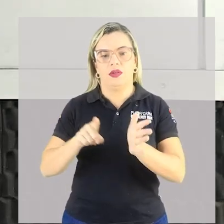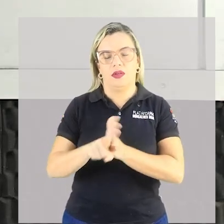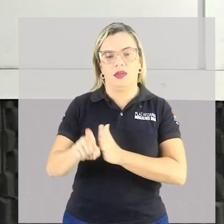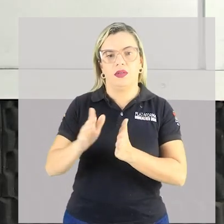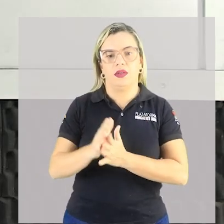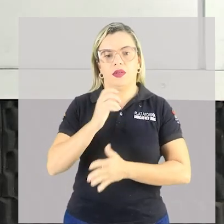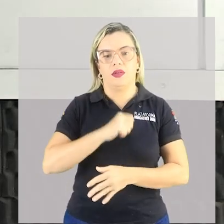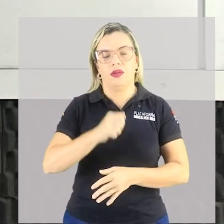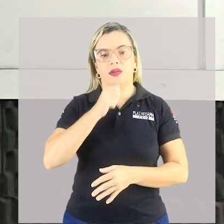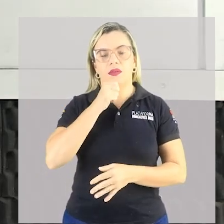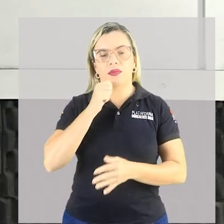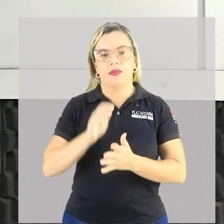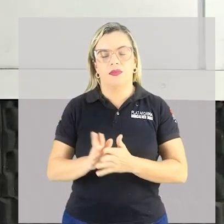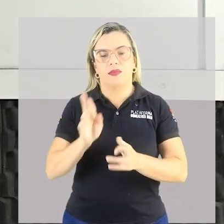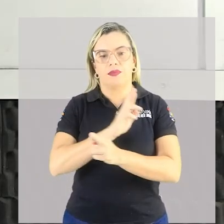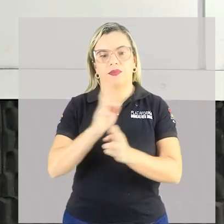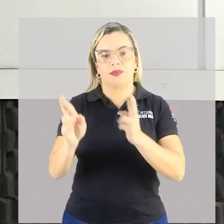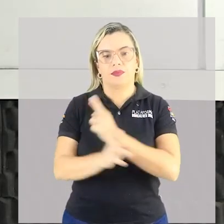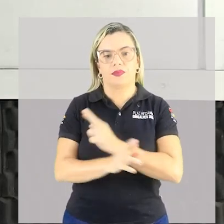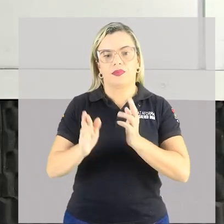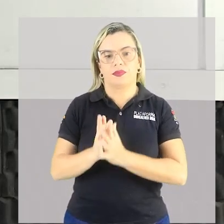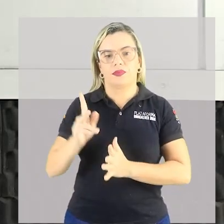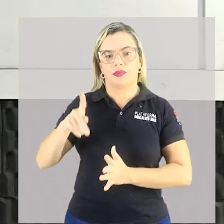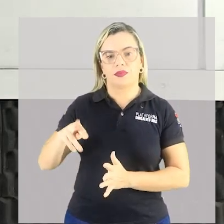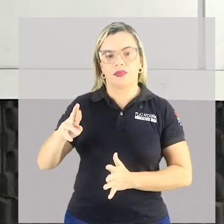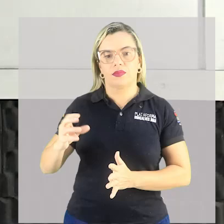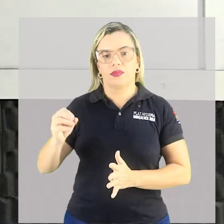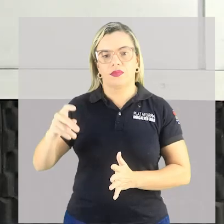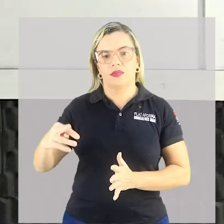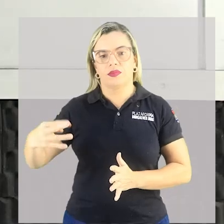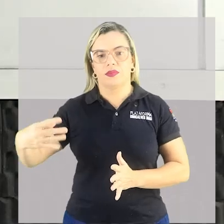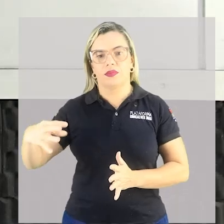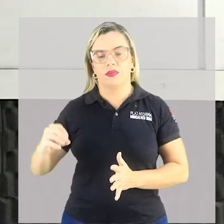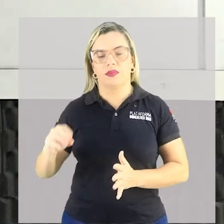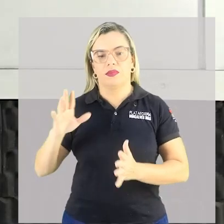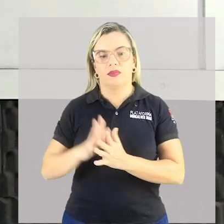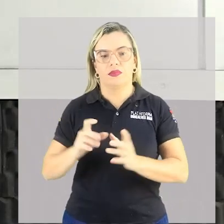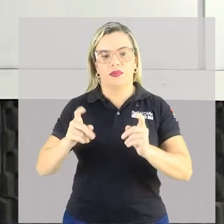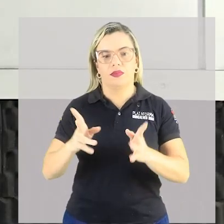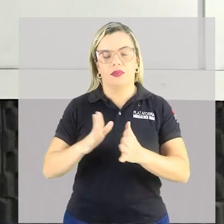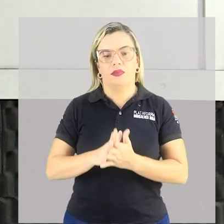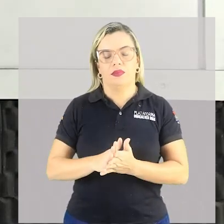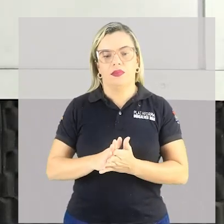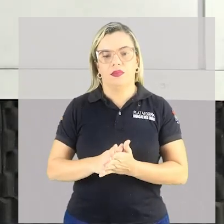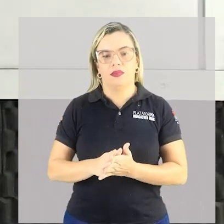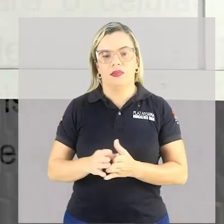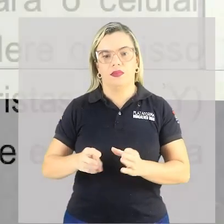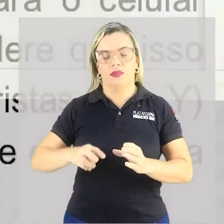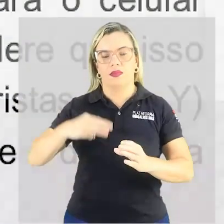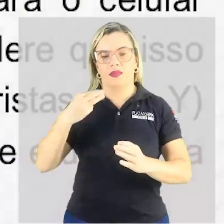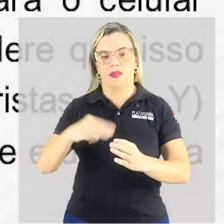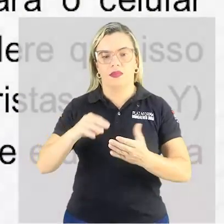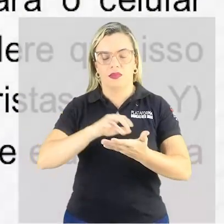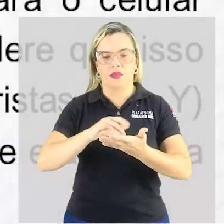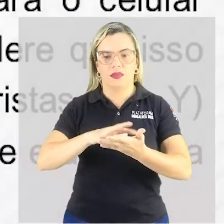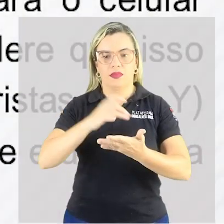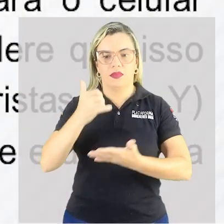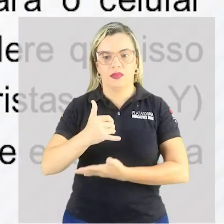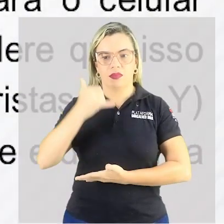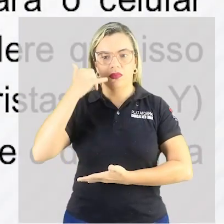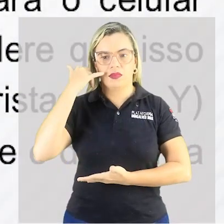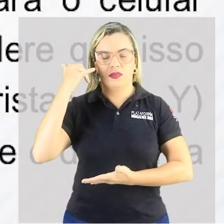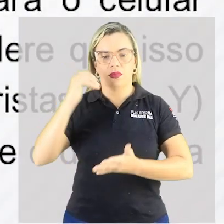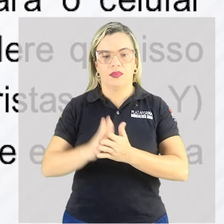ainda referente ao tema proporção, tá ok? A questão diz o seguinte: a mensagem digitada